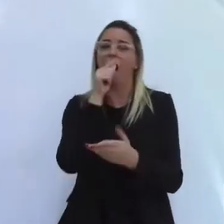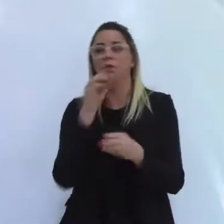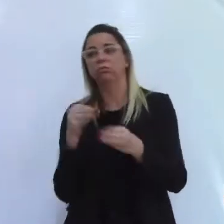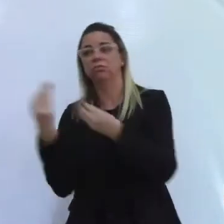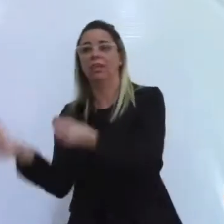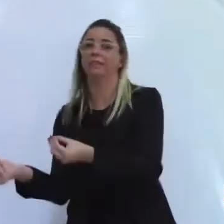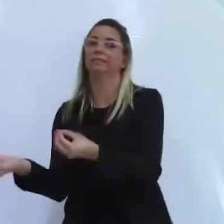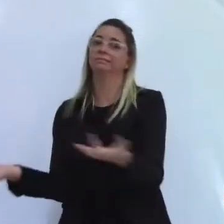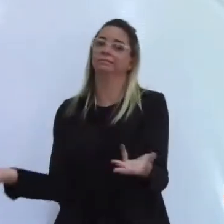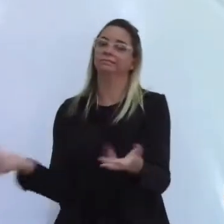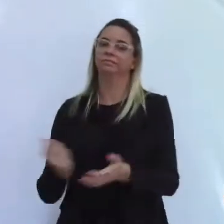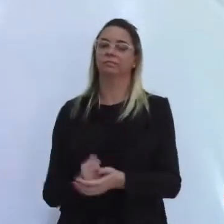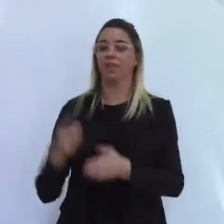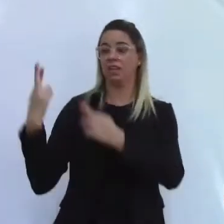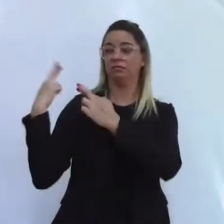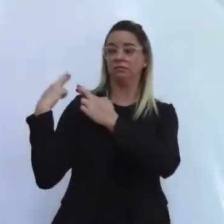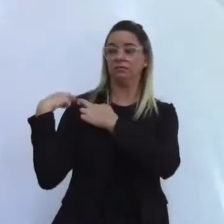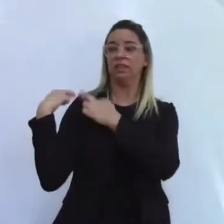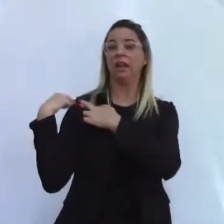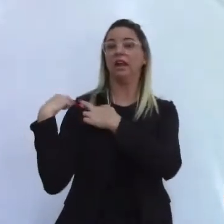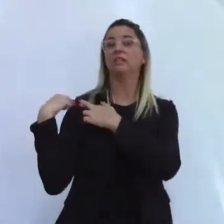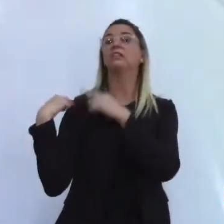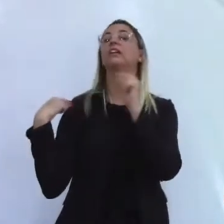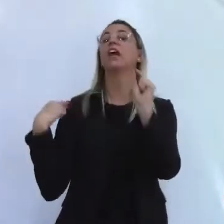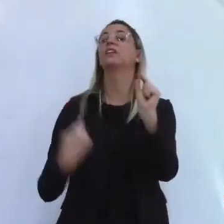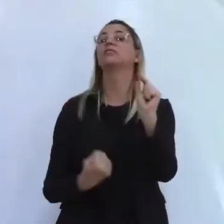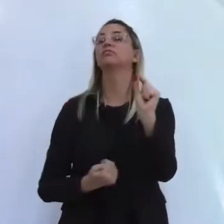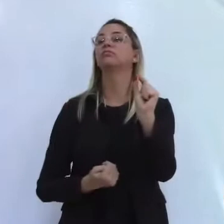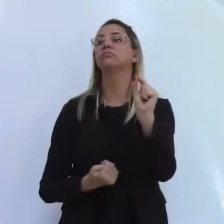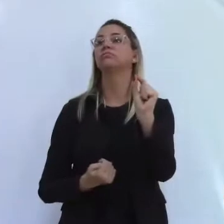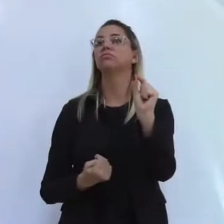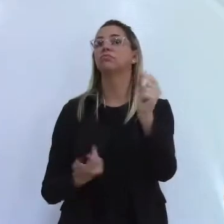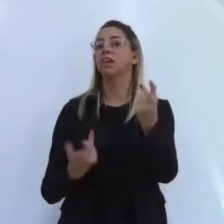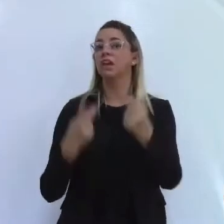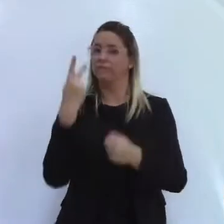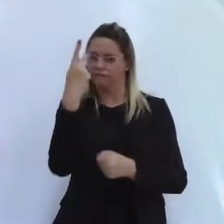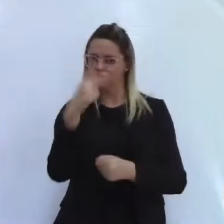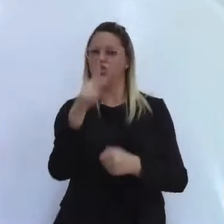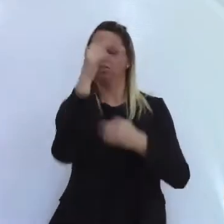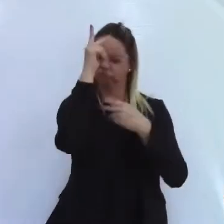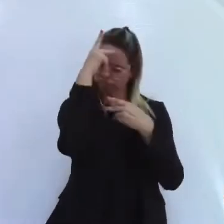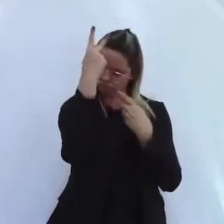A responsabilidade da água da zona rural, prefeito, é da Vossa Excelência.